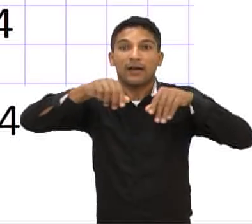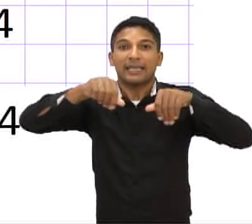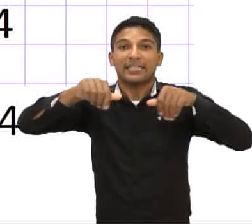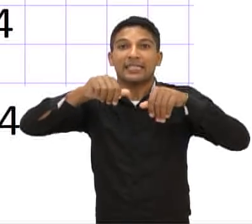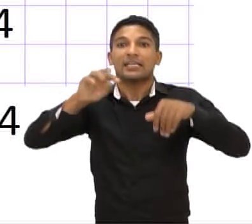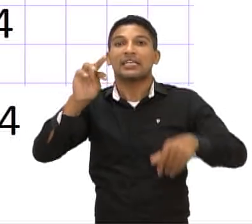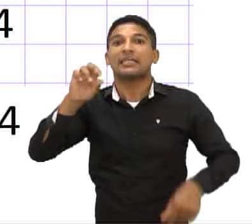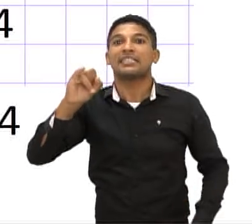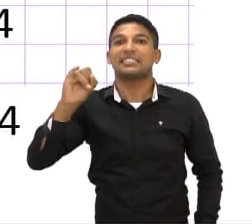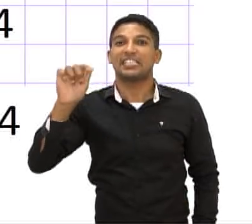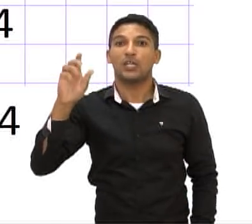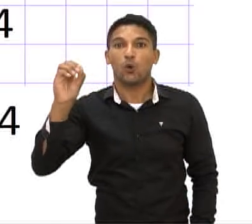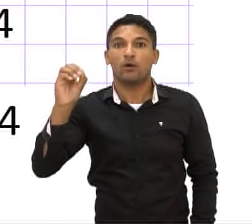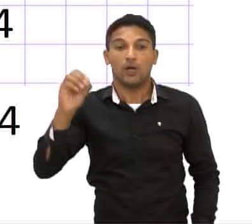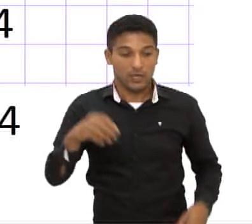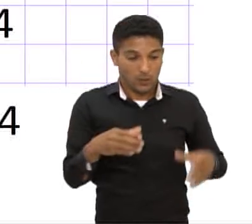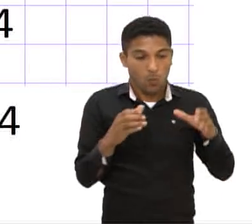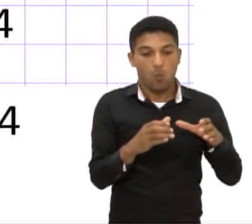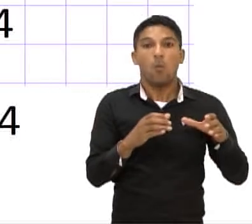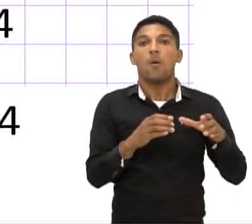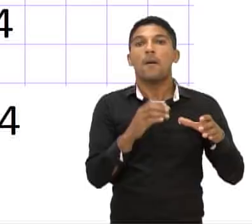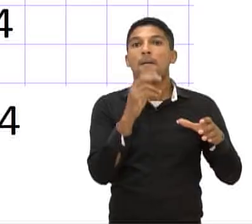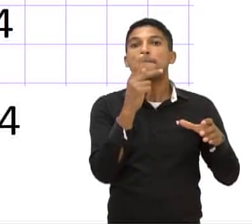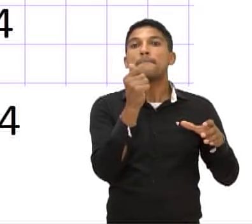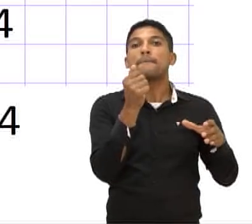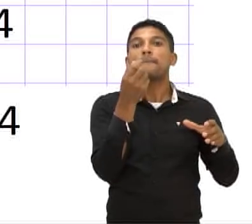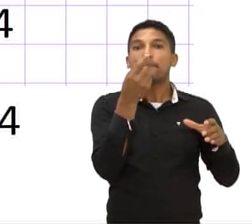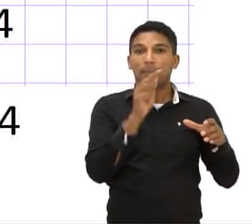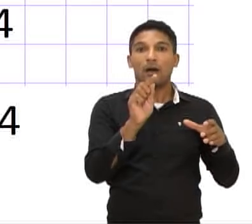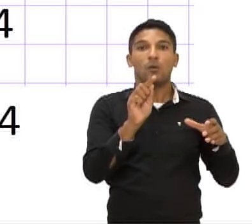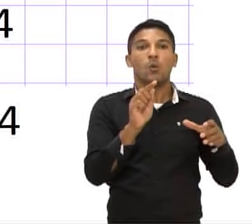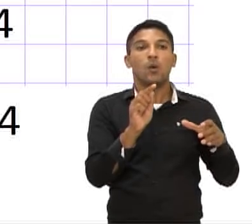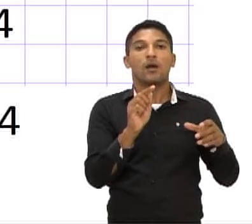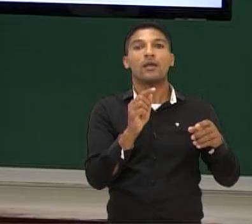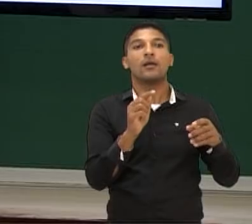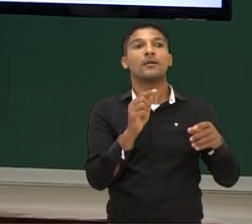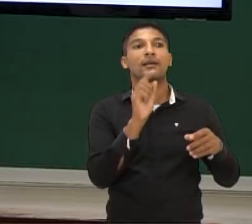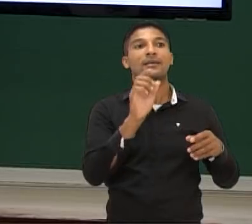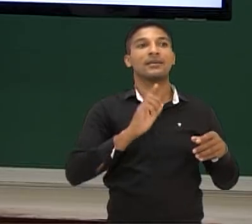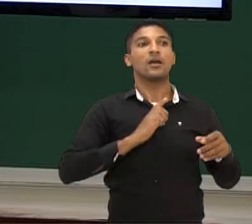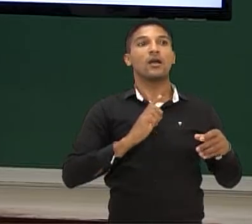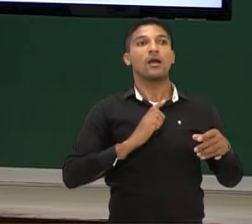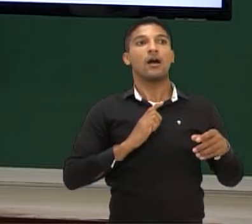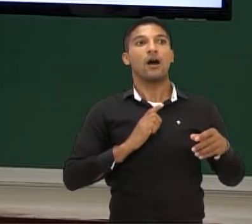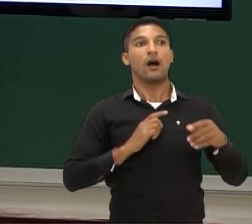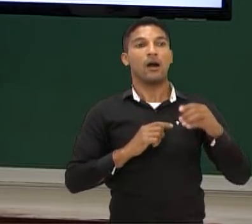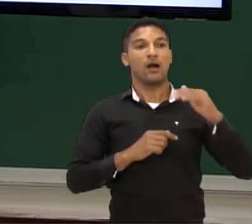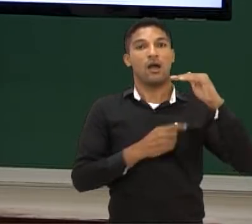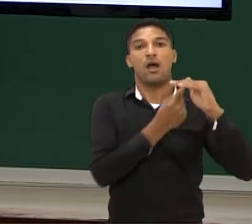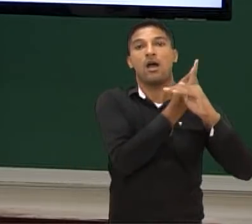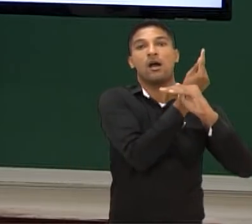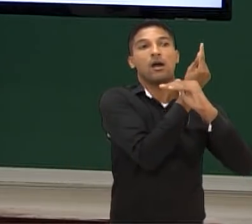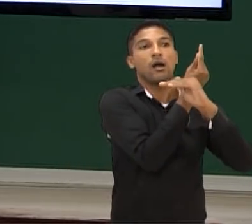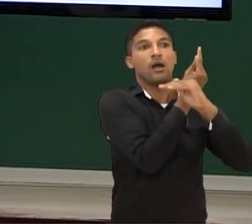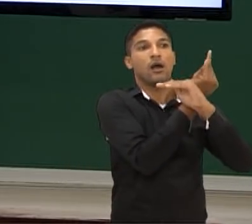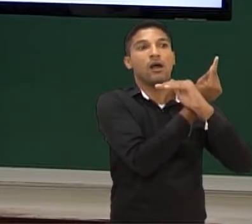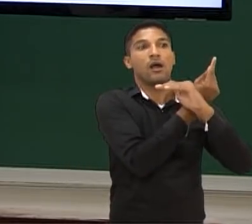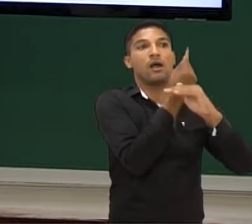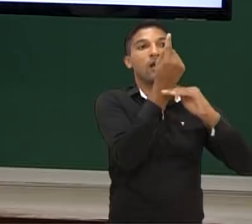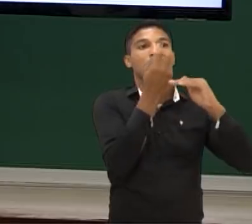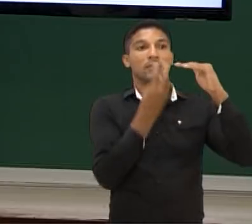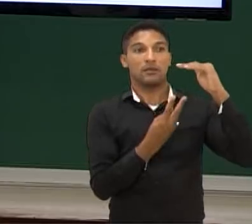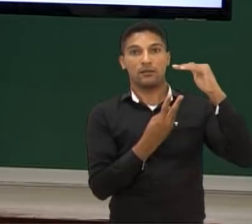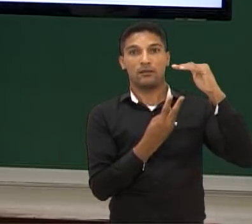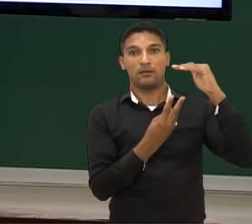pães e 3/4 para fazer o quê? A receita da torta. E ela tinha apenas 2 quilos. Vamos trabalhar primeiro com 1,5 kg,